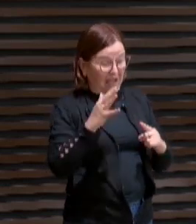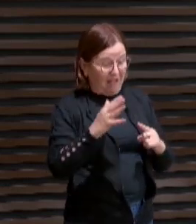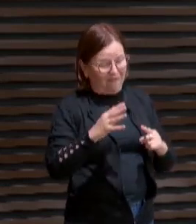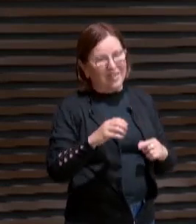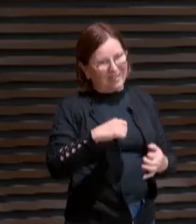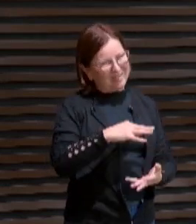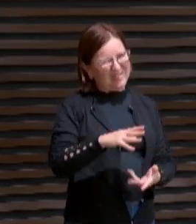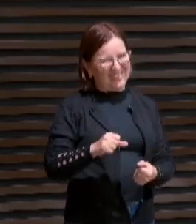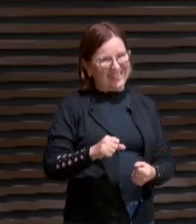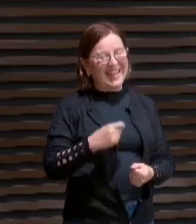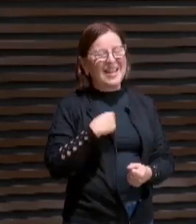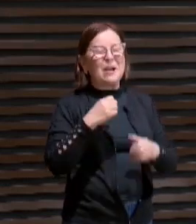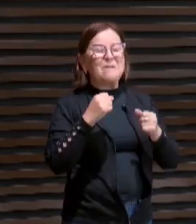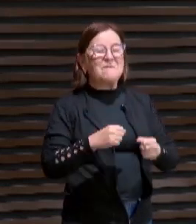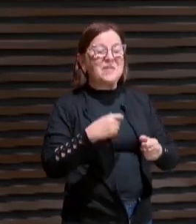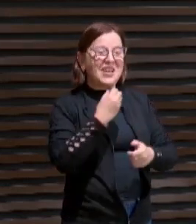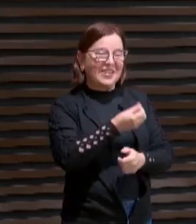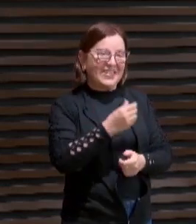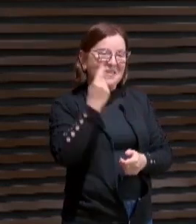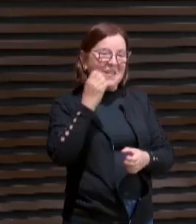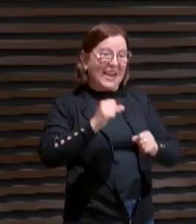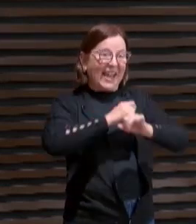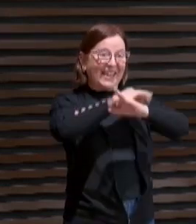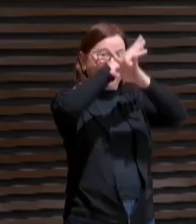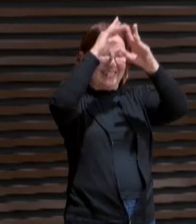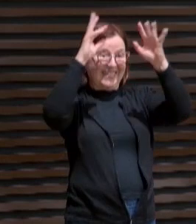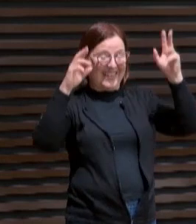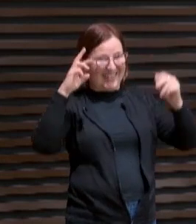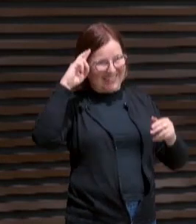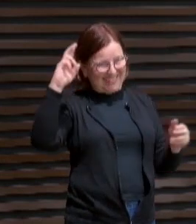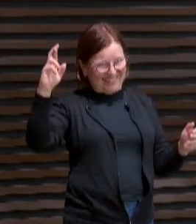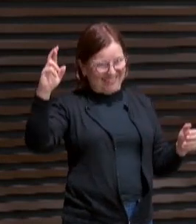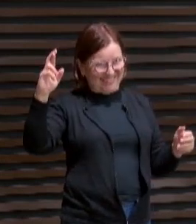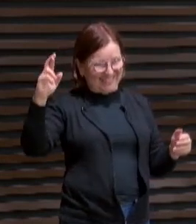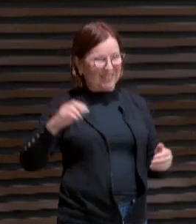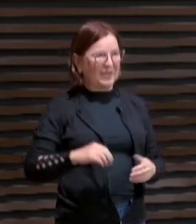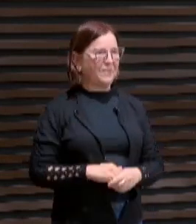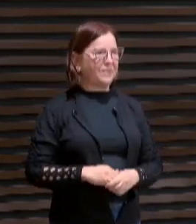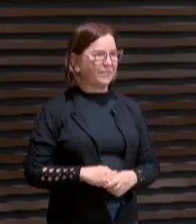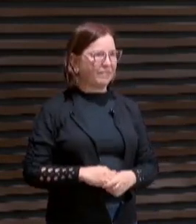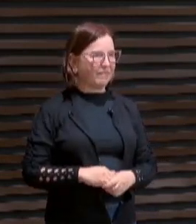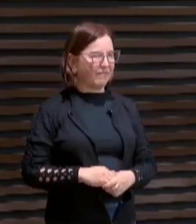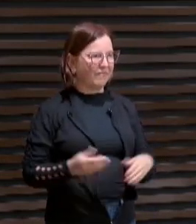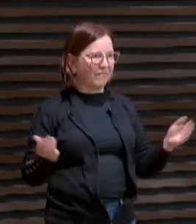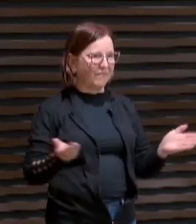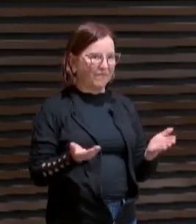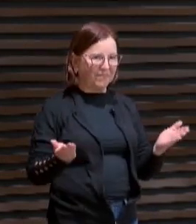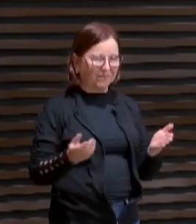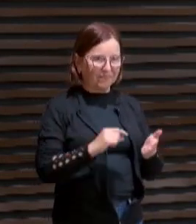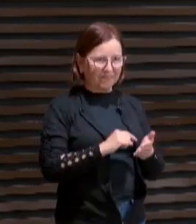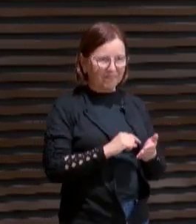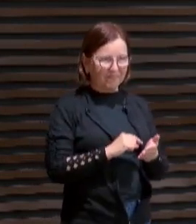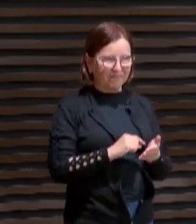dele. Meus irmãos, isso é muito grande, muito grande. Vamos ver o versículo 3